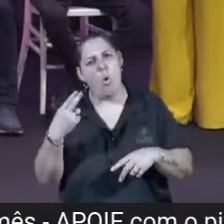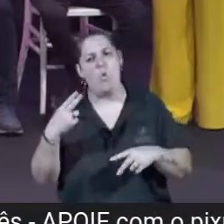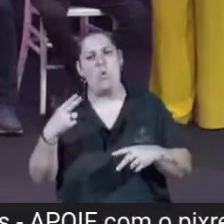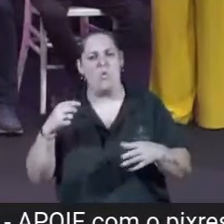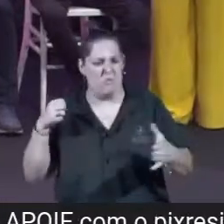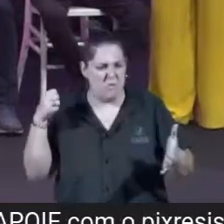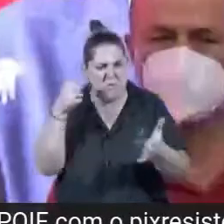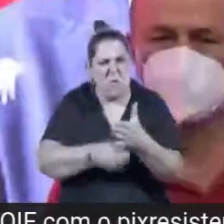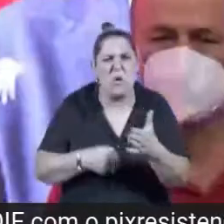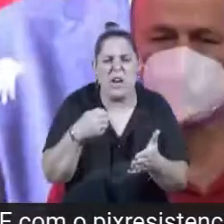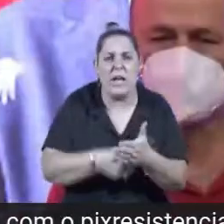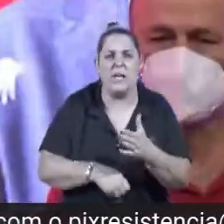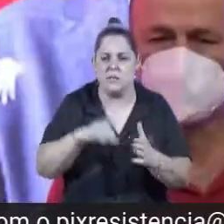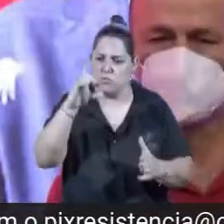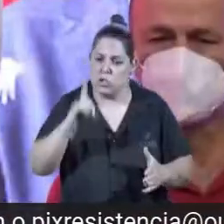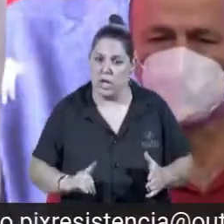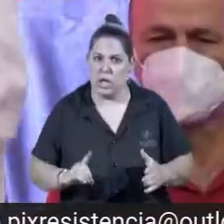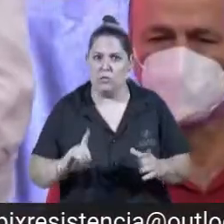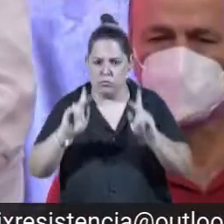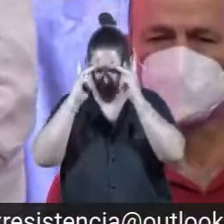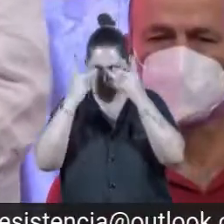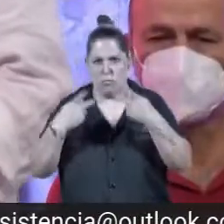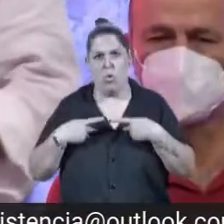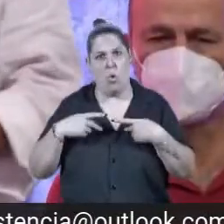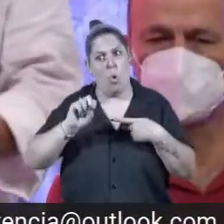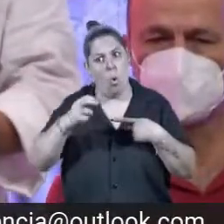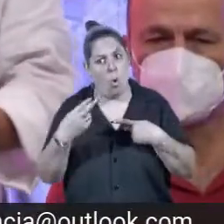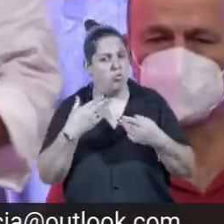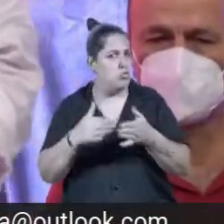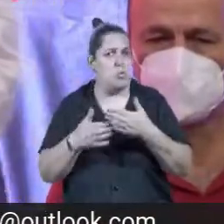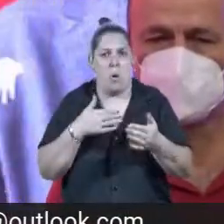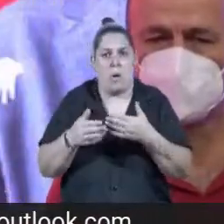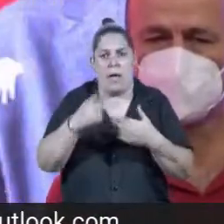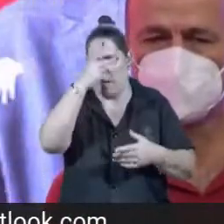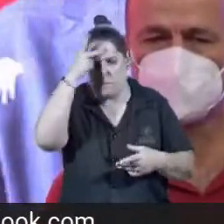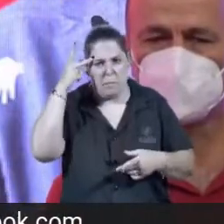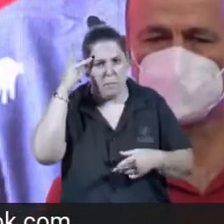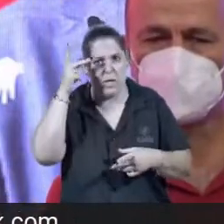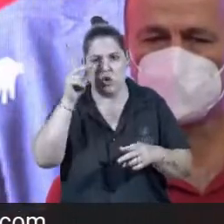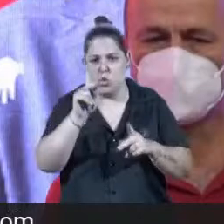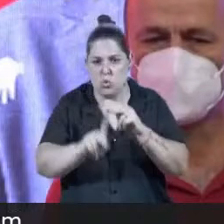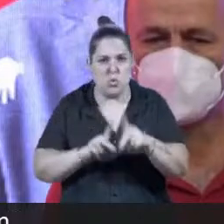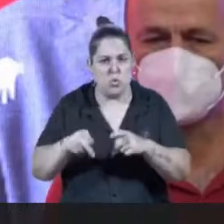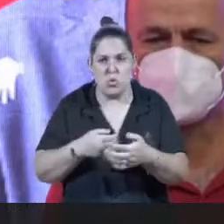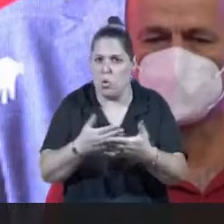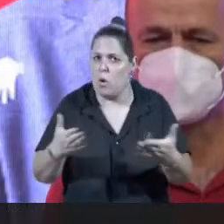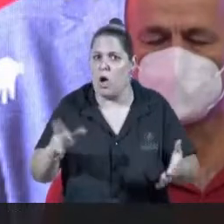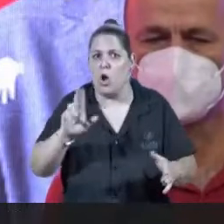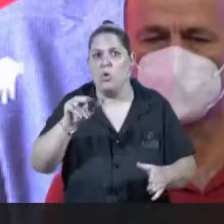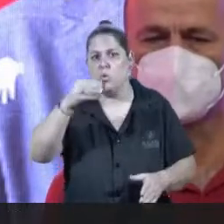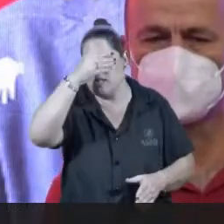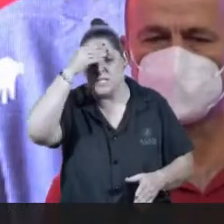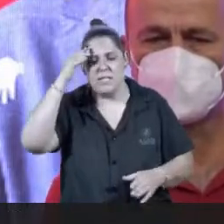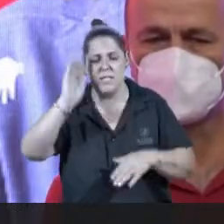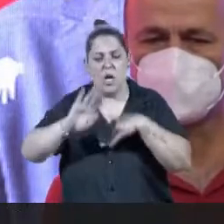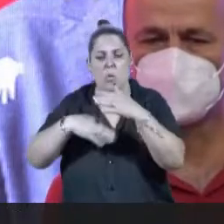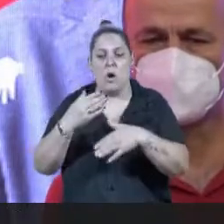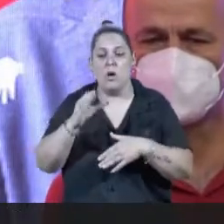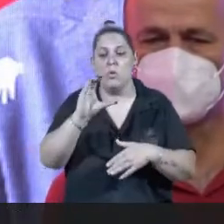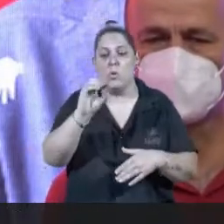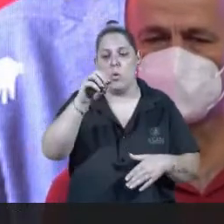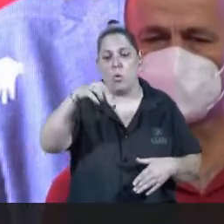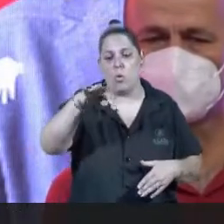só seu, o direito de qualquer ser humano. Eu nunca vou me esquecer quando ele falou com o Moro: